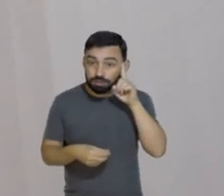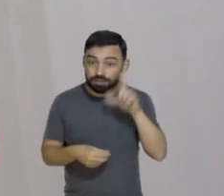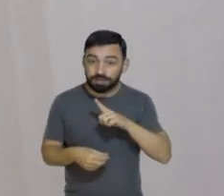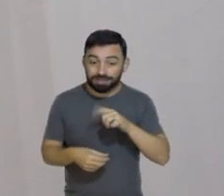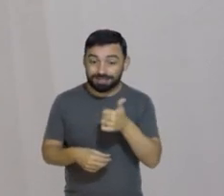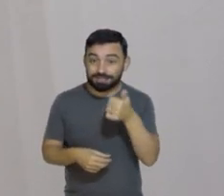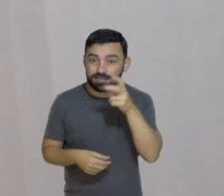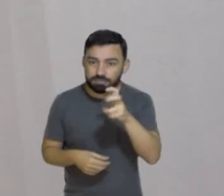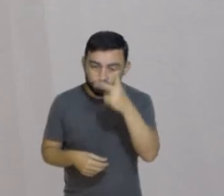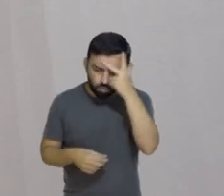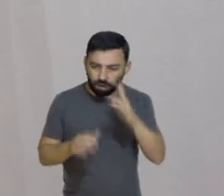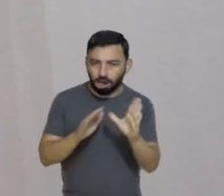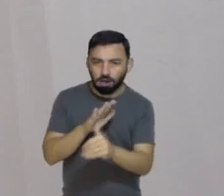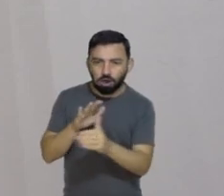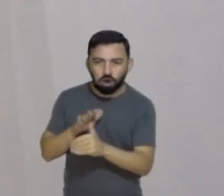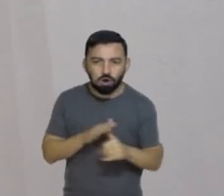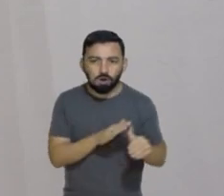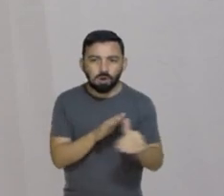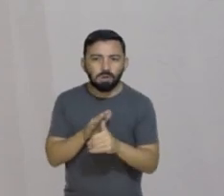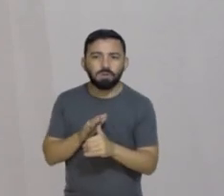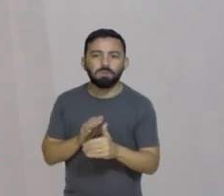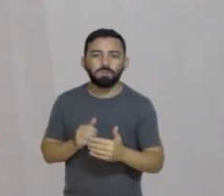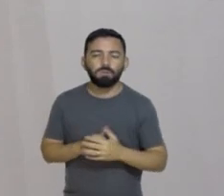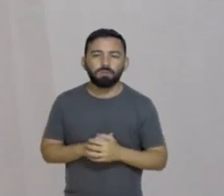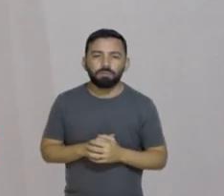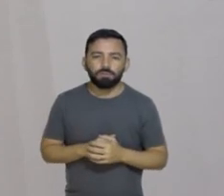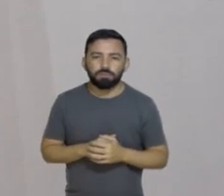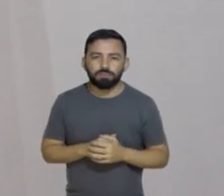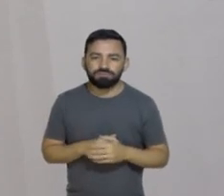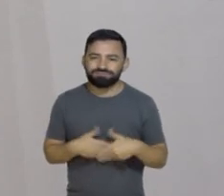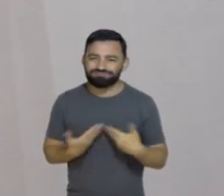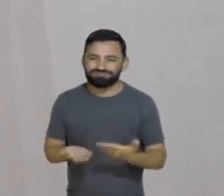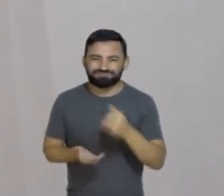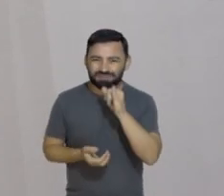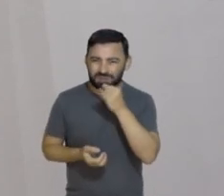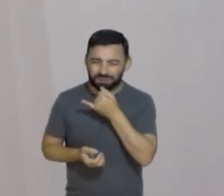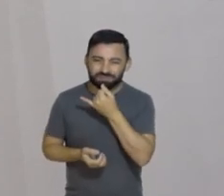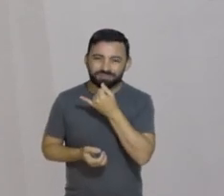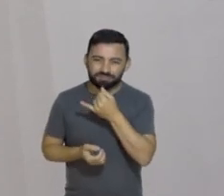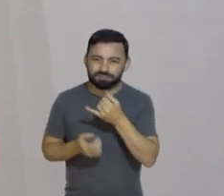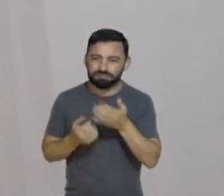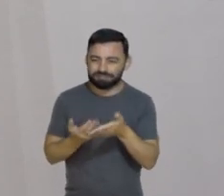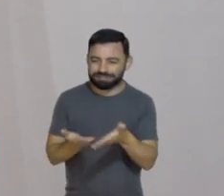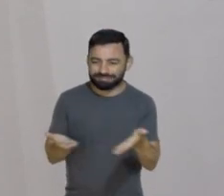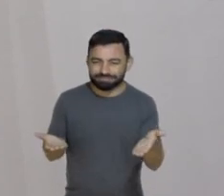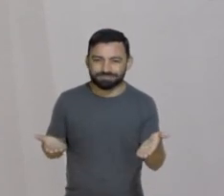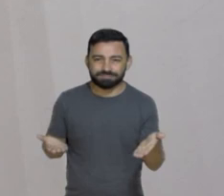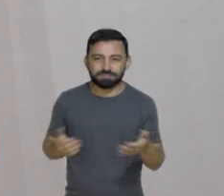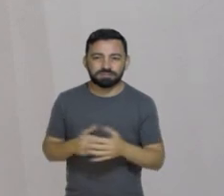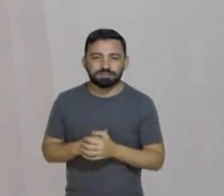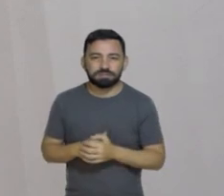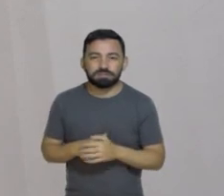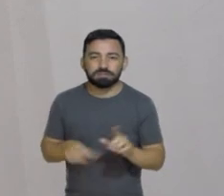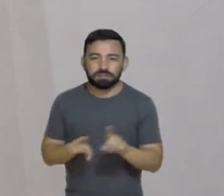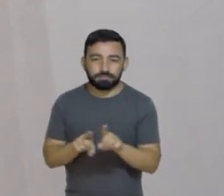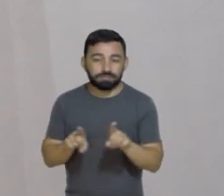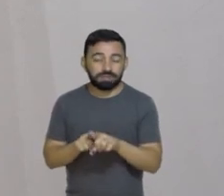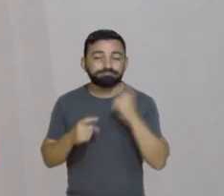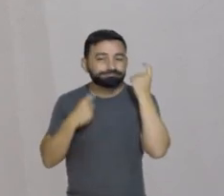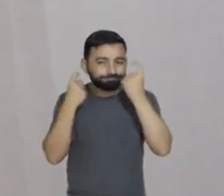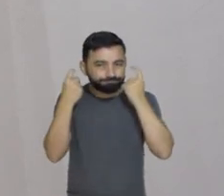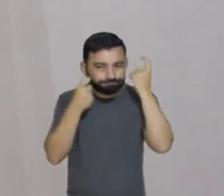assaltos. 15 assaltos. Além dessa cena lastimável, nós temos uma grande